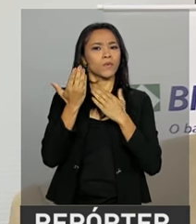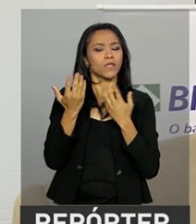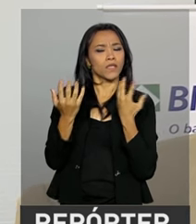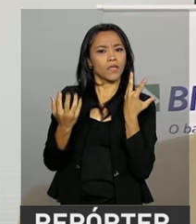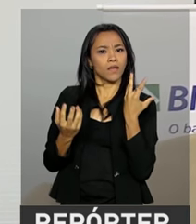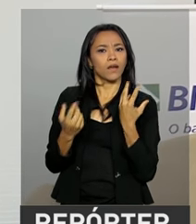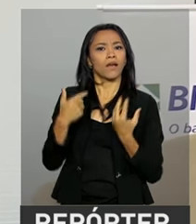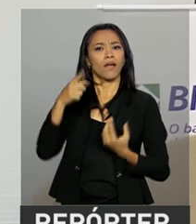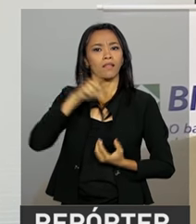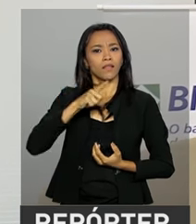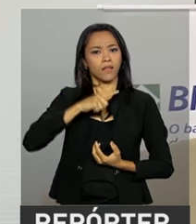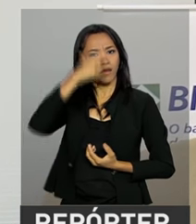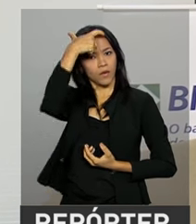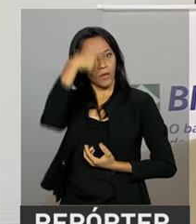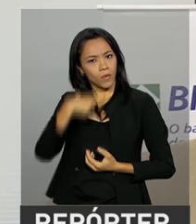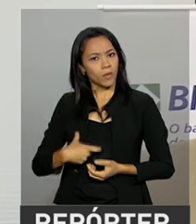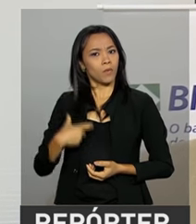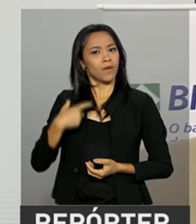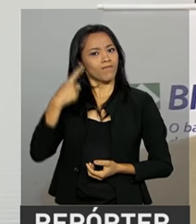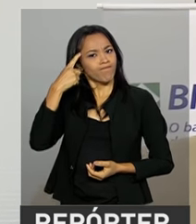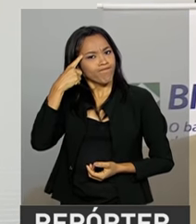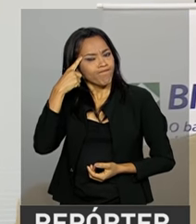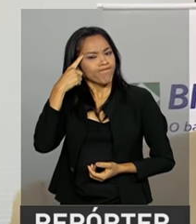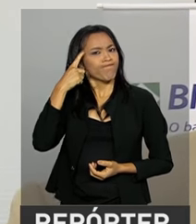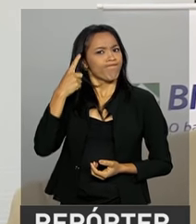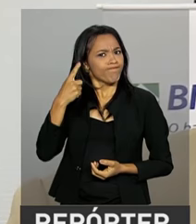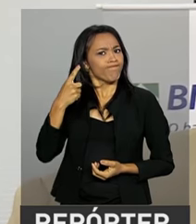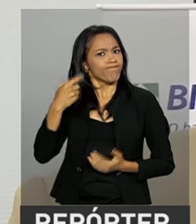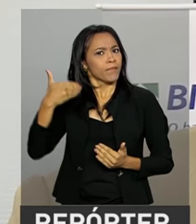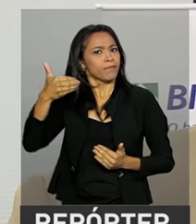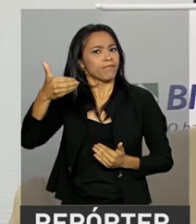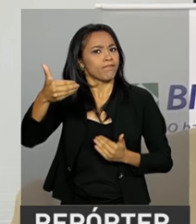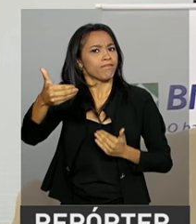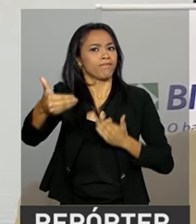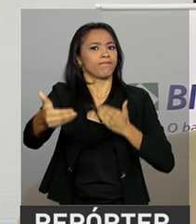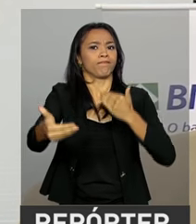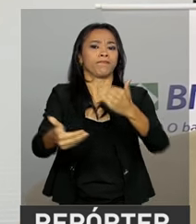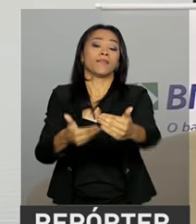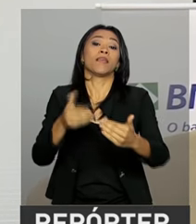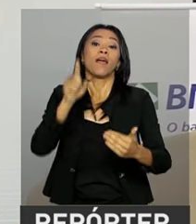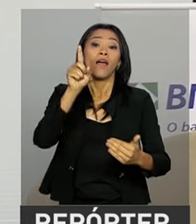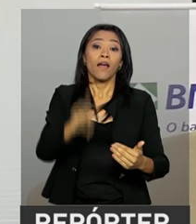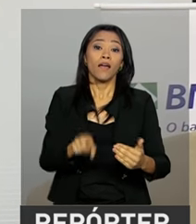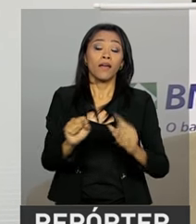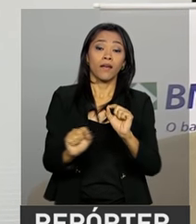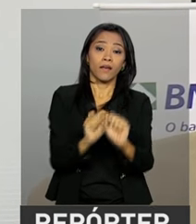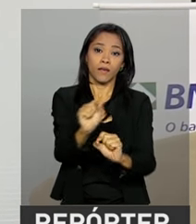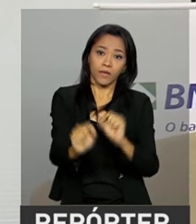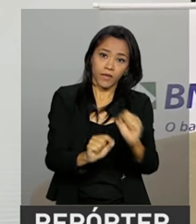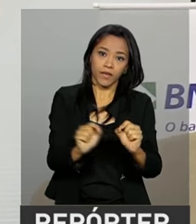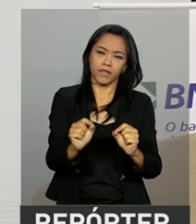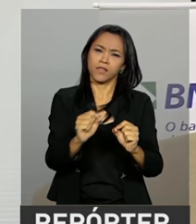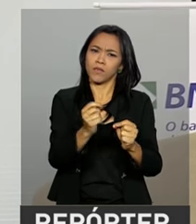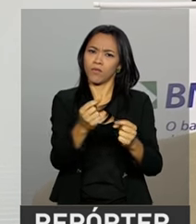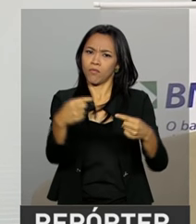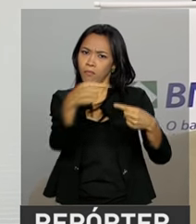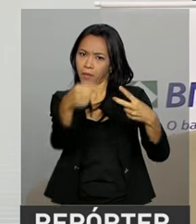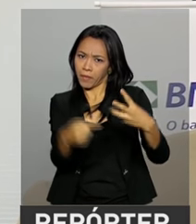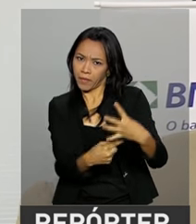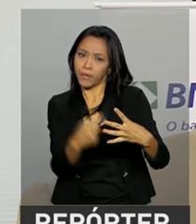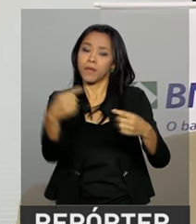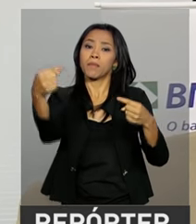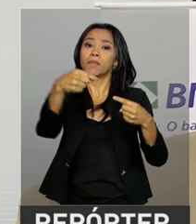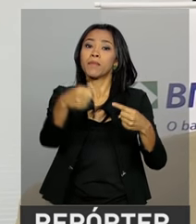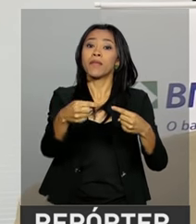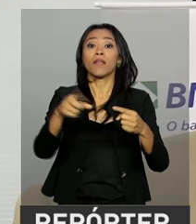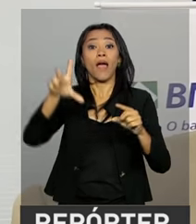poderia caracterizar como de otimismo moderado, porém crescente. Estão associadas a os seguintes elementos. Em primeiro lugar,